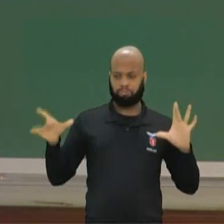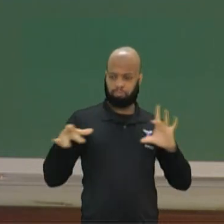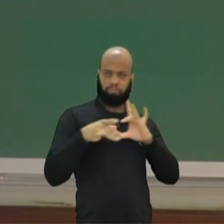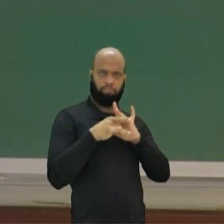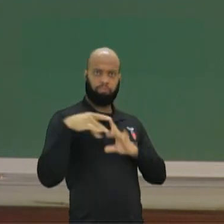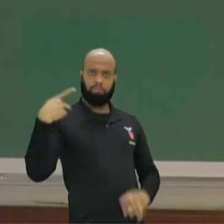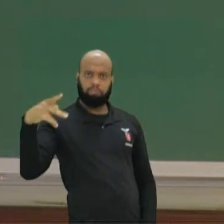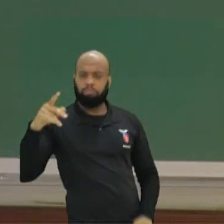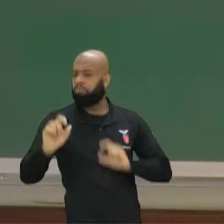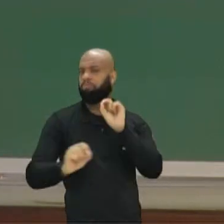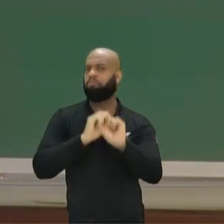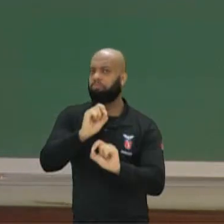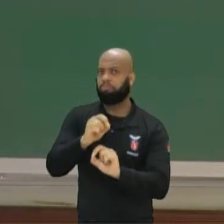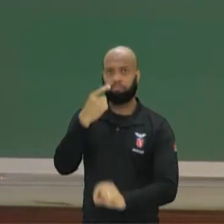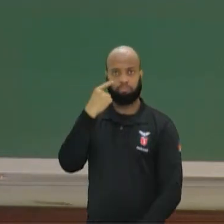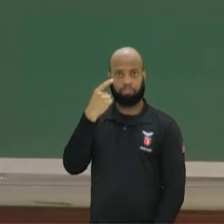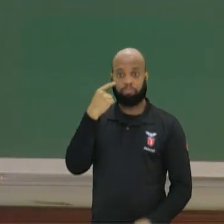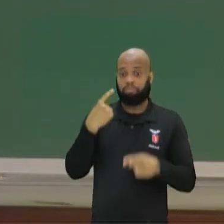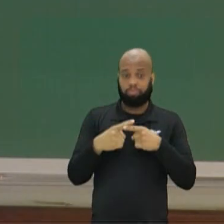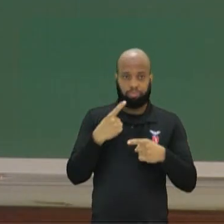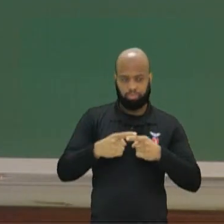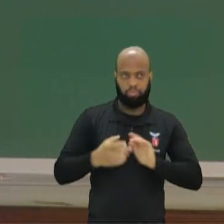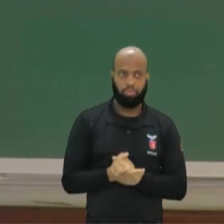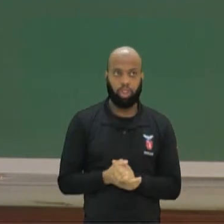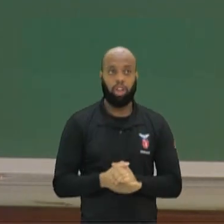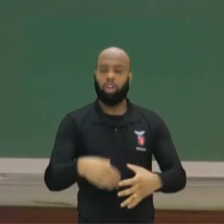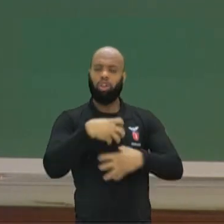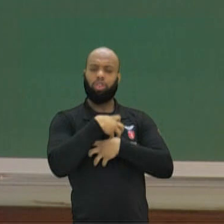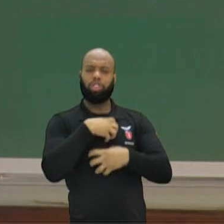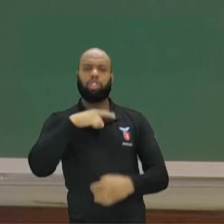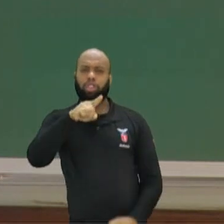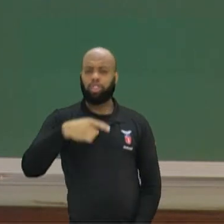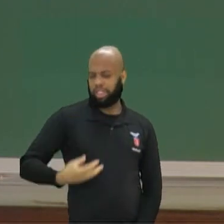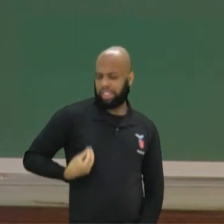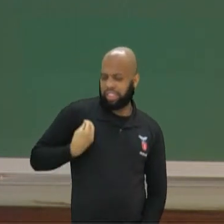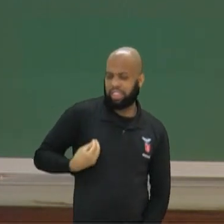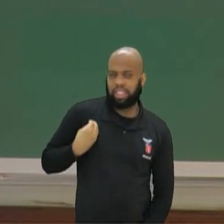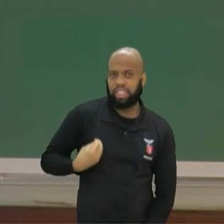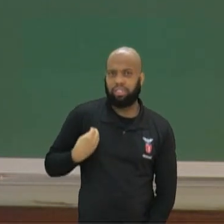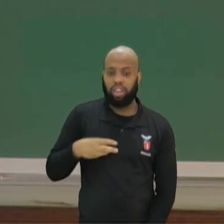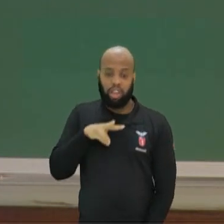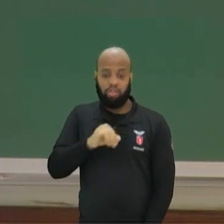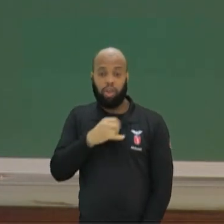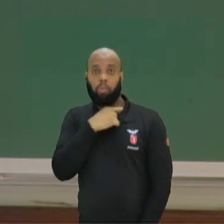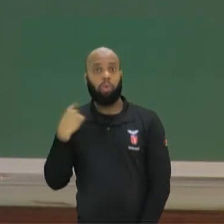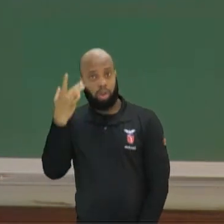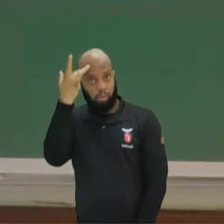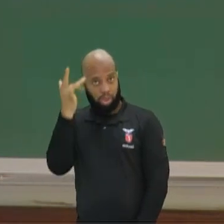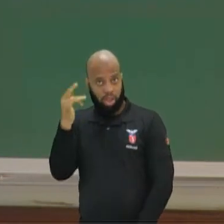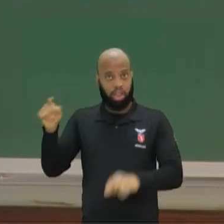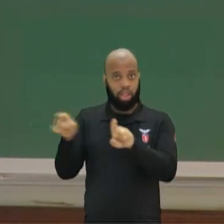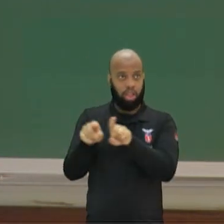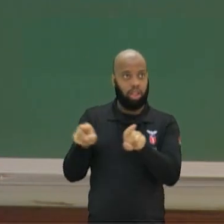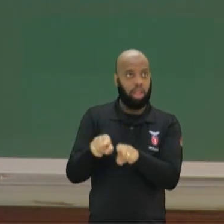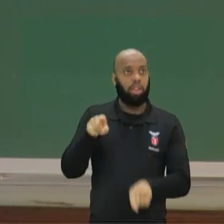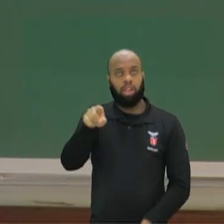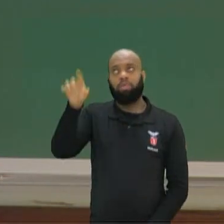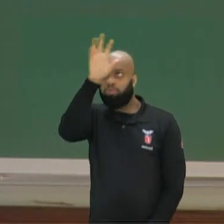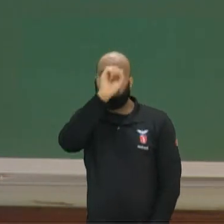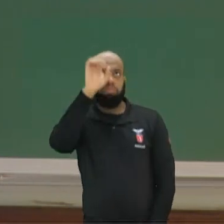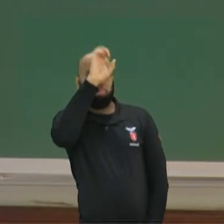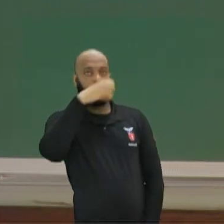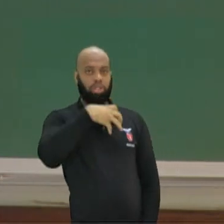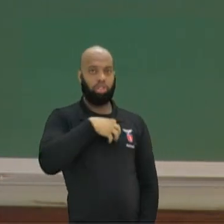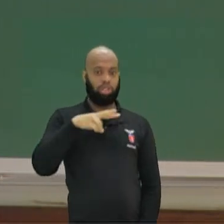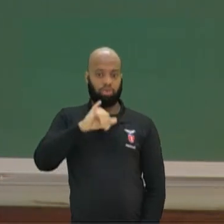Mahatma Gandhi? Justamente o fato de, tipo assim, o fato de você viver como se você fosse morrer amanhã, de você aprender como se